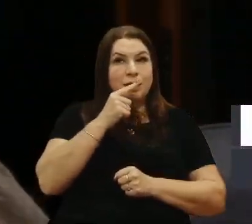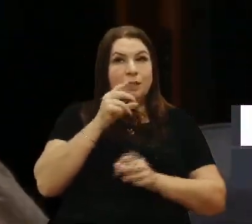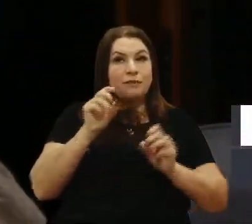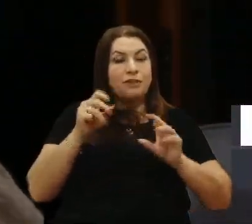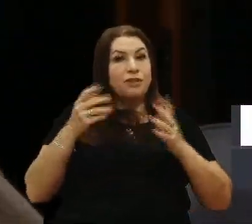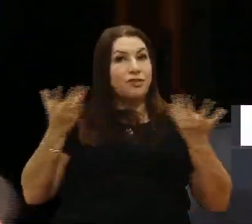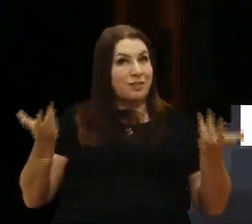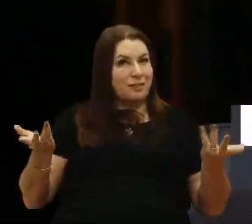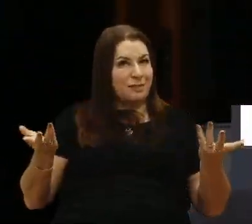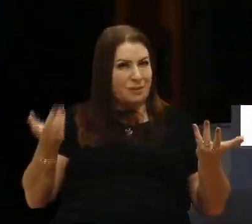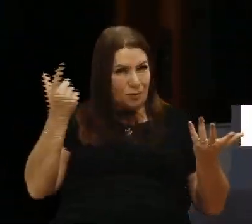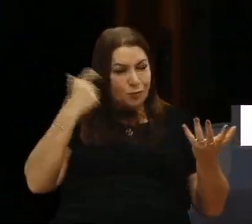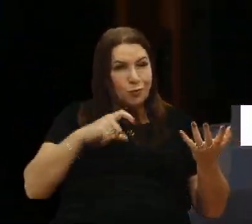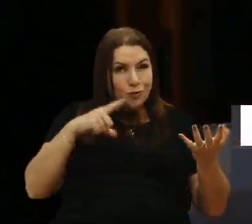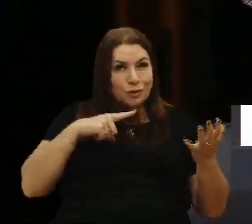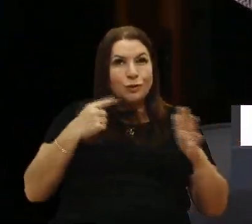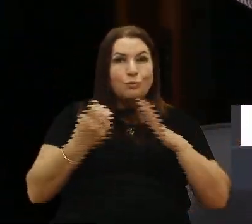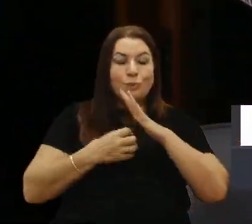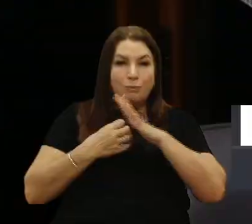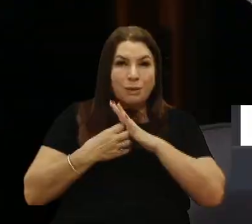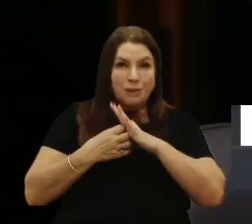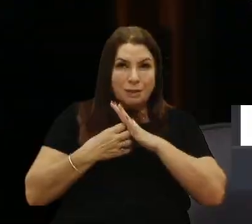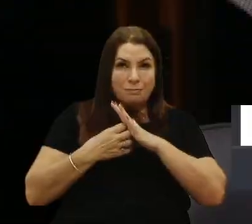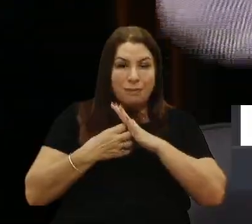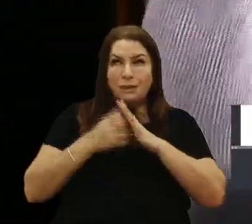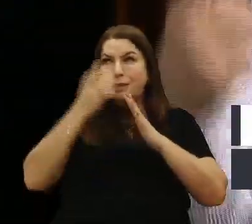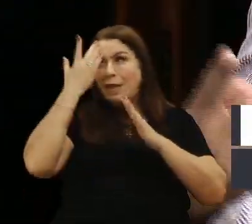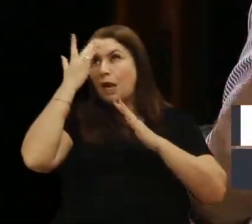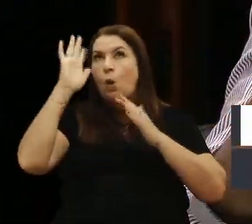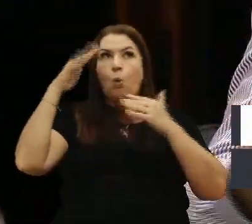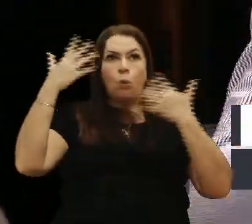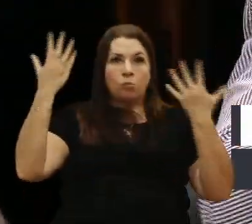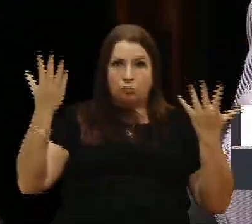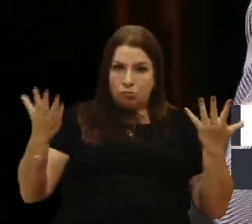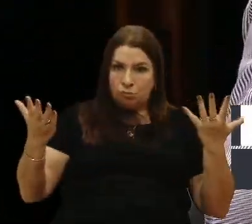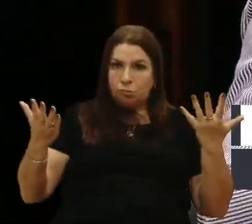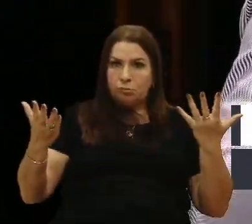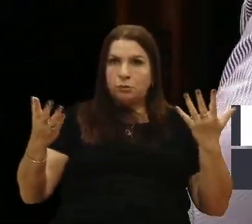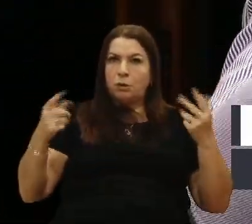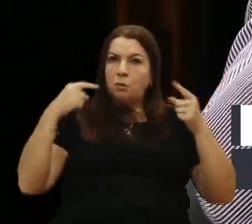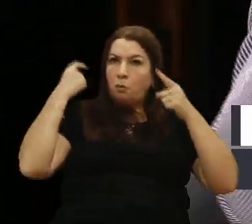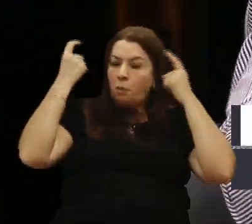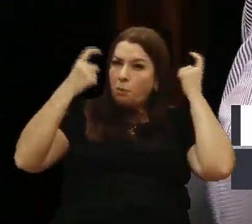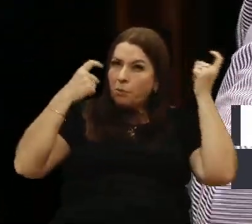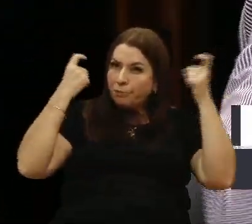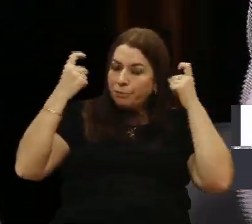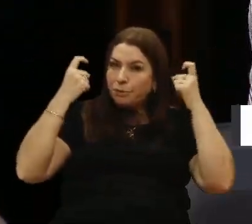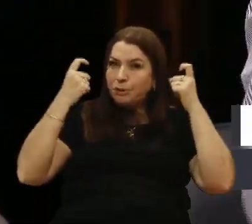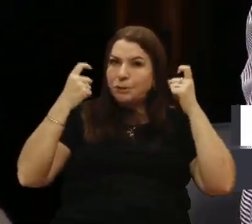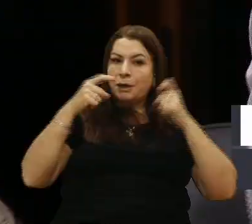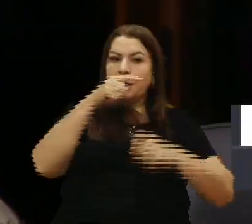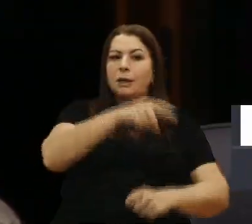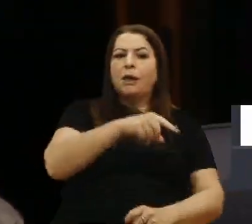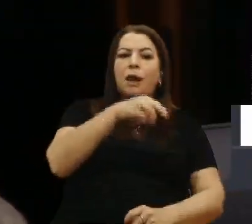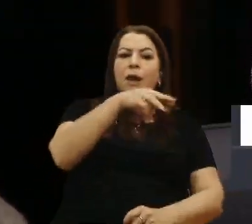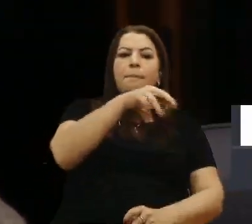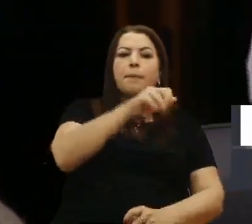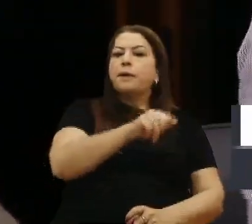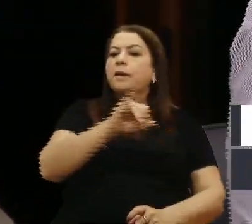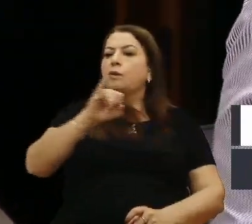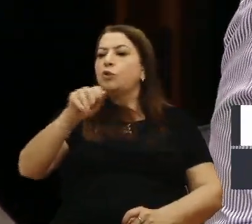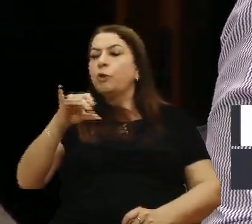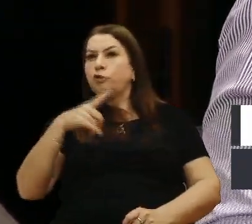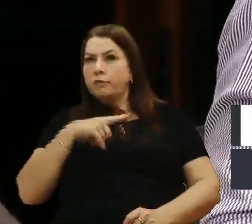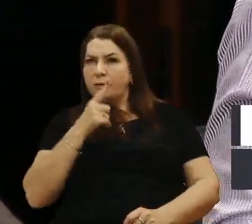privatizada. Vocês acham que ia ter uma empresa, sei lá eu da onde, com preocupação de que a Dona Maria e o seu João